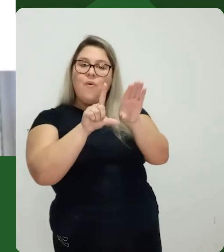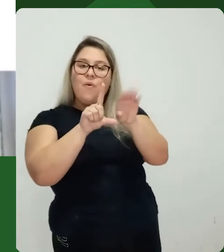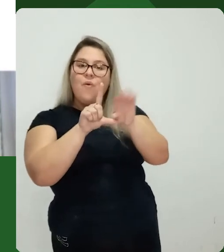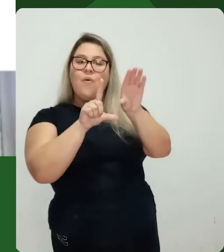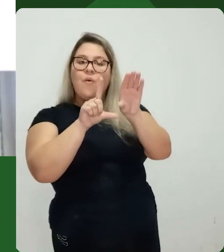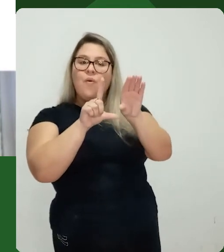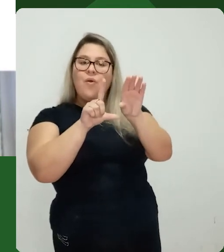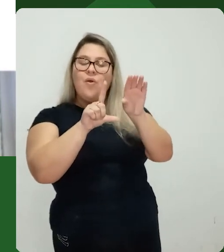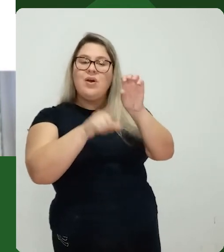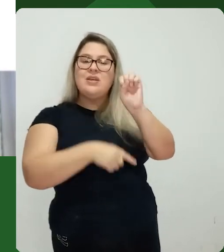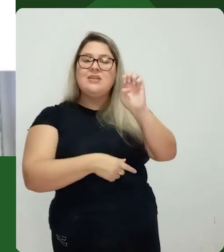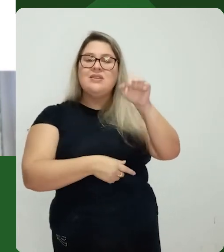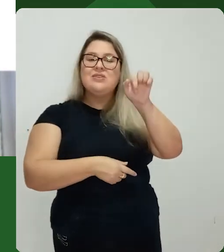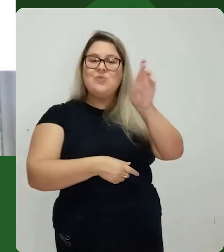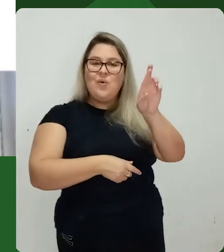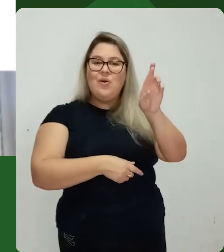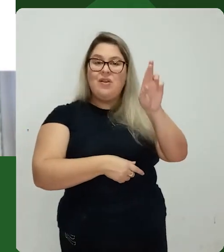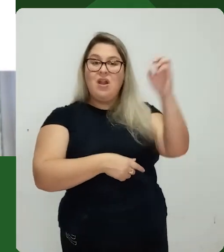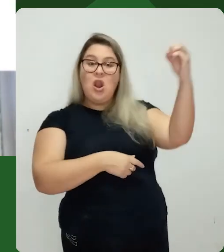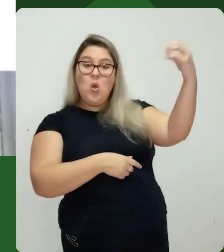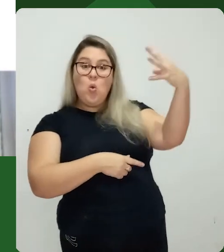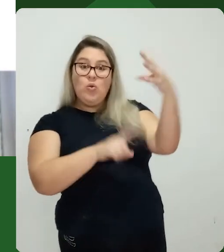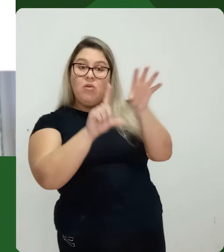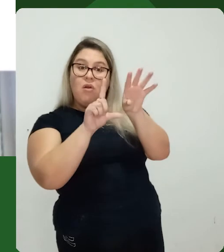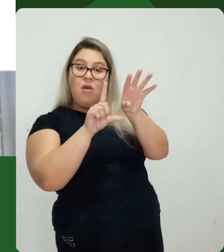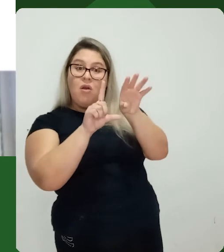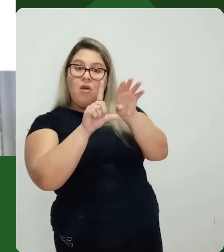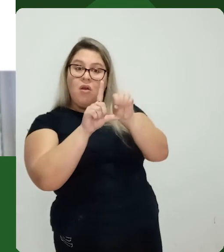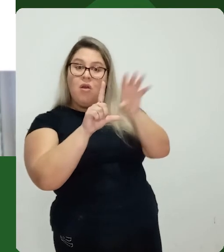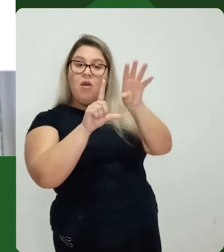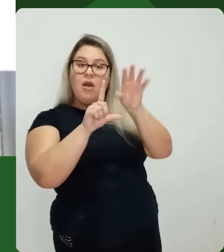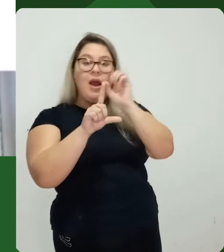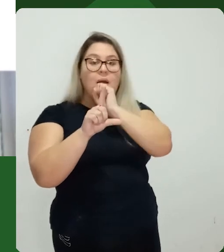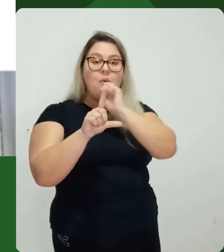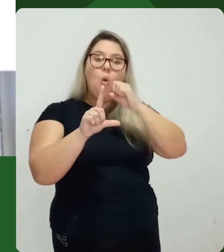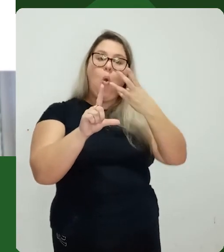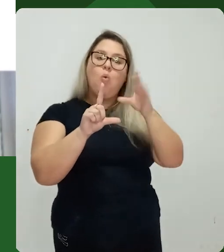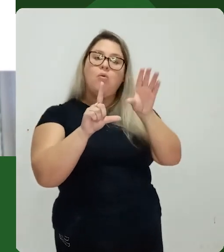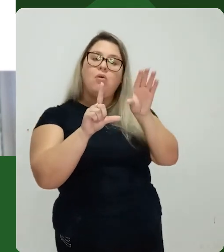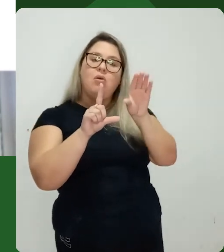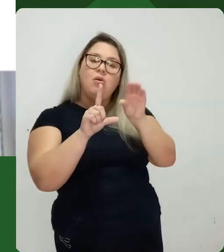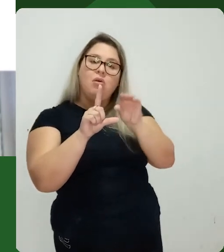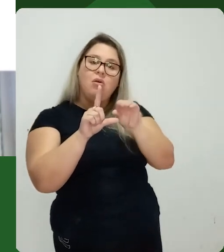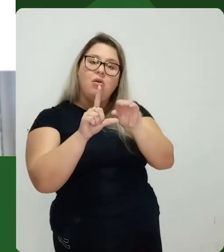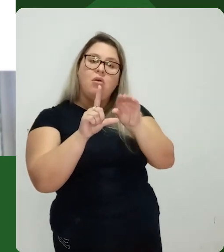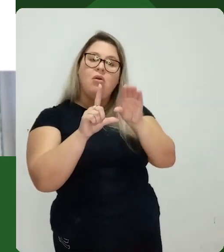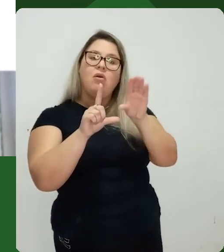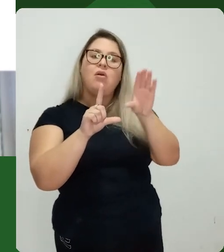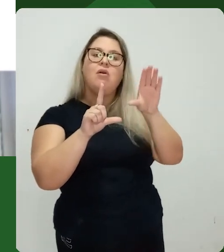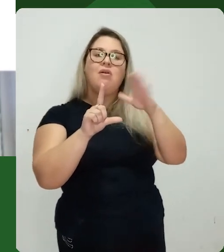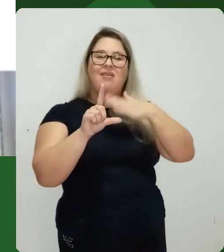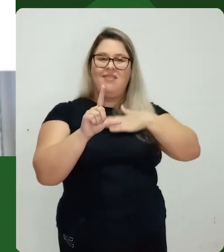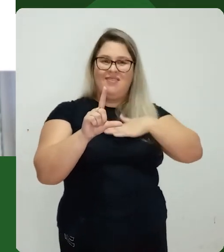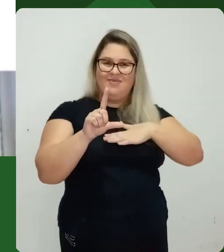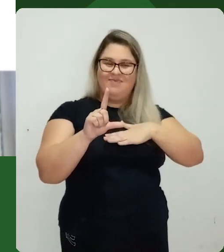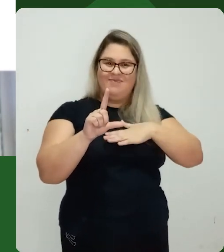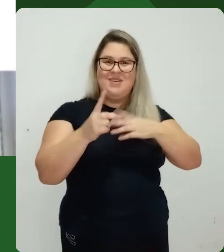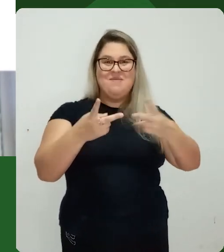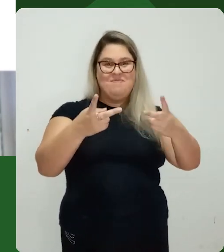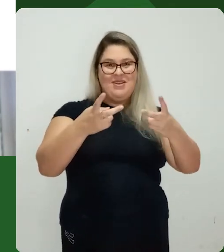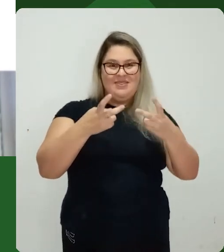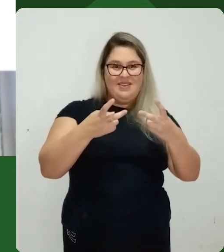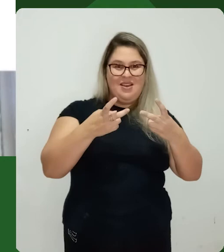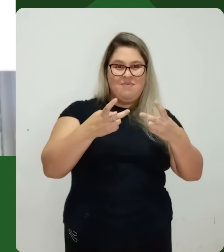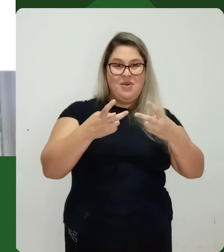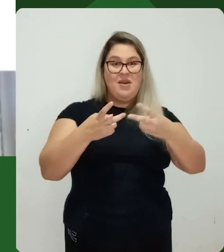clara está indicando o tempo ali que ficou exposto, aquele negativo, aquele sensor, à luz. Então, é um tempo